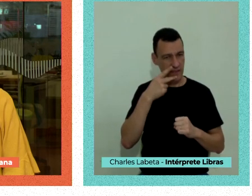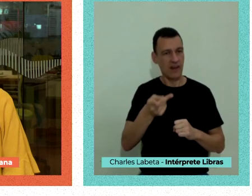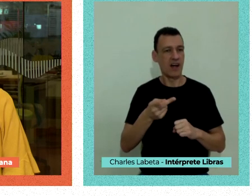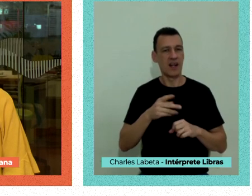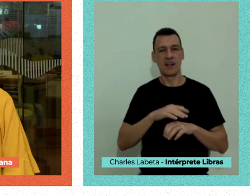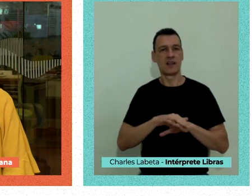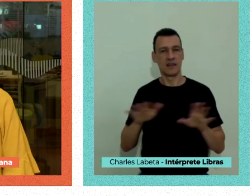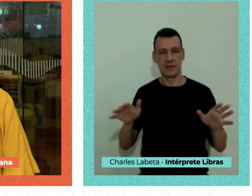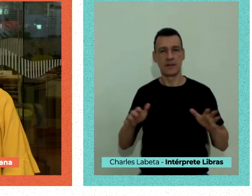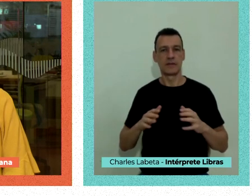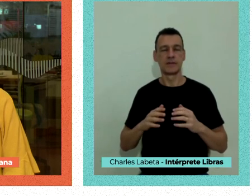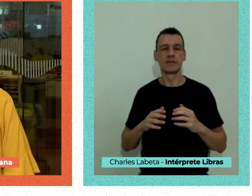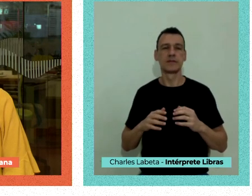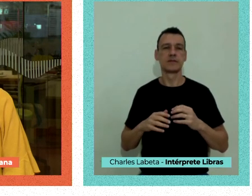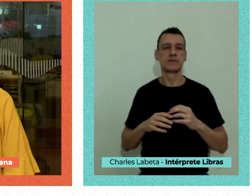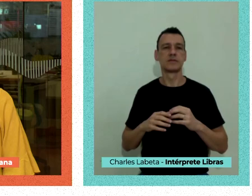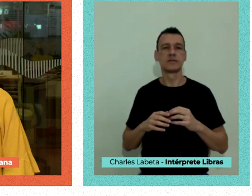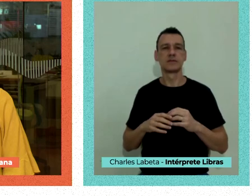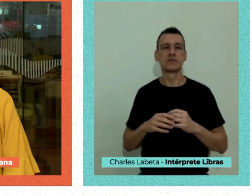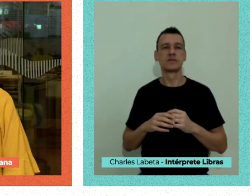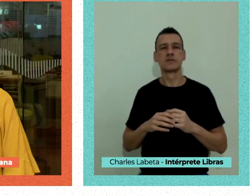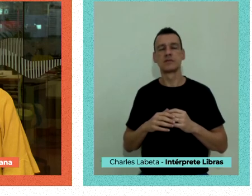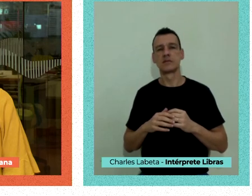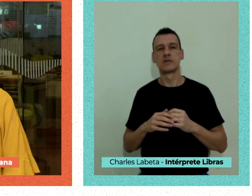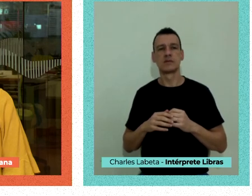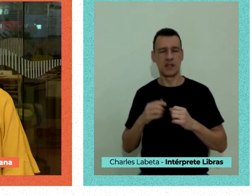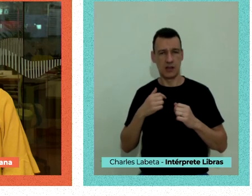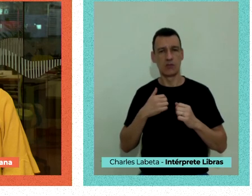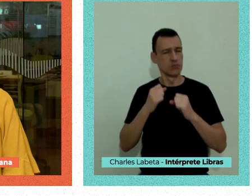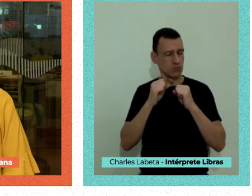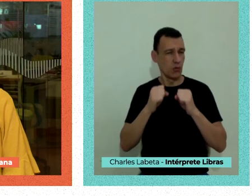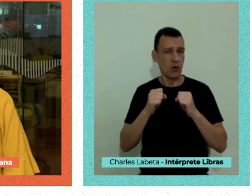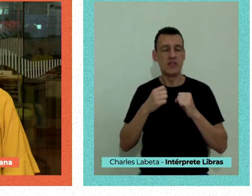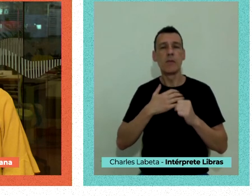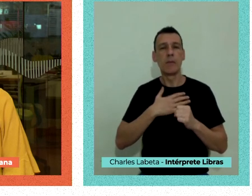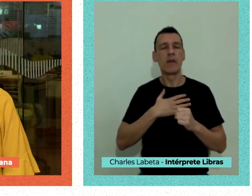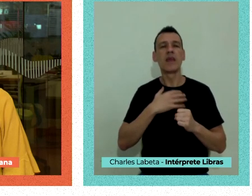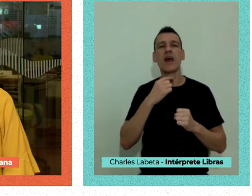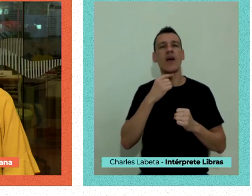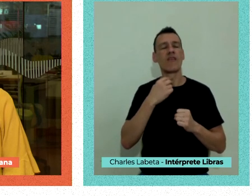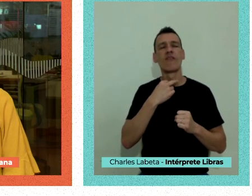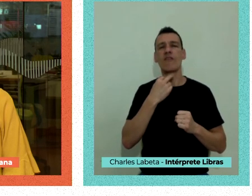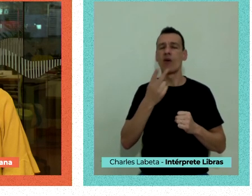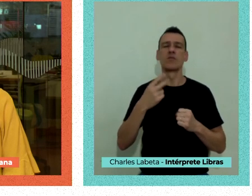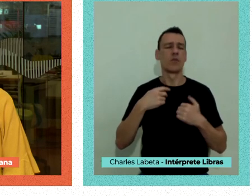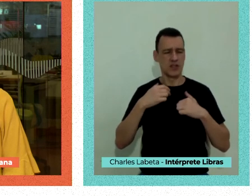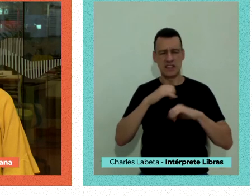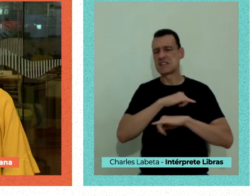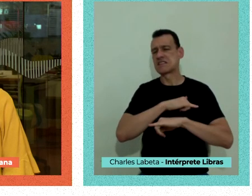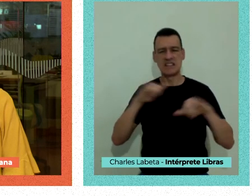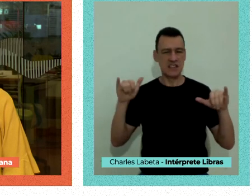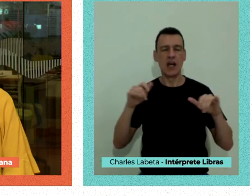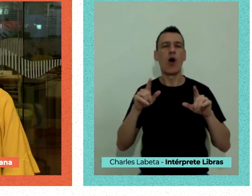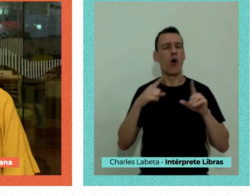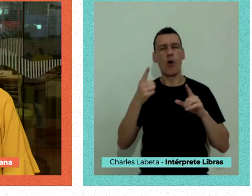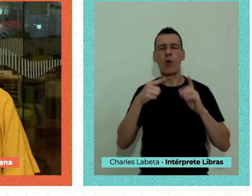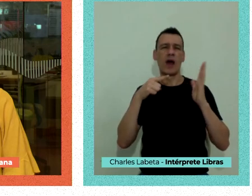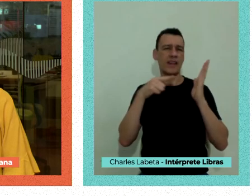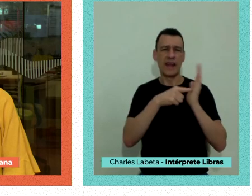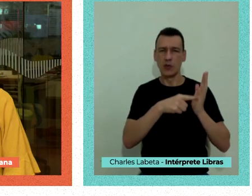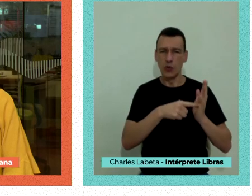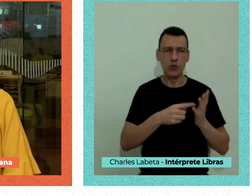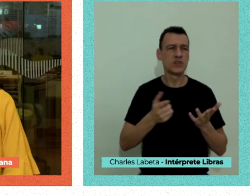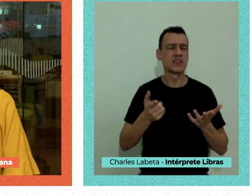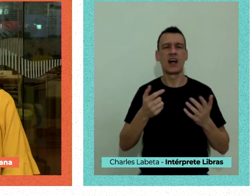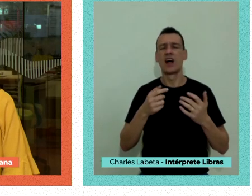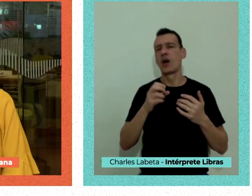vozes ecoadas pelos sete cantos do mundo e ter a possibilidade de denúncia ou mesmo ter a possibilidade de